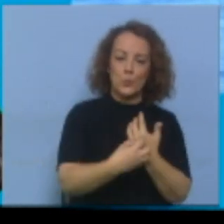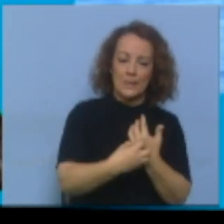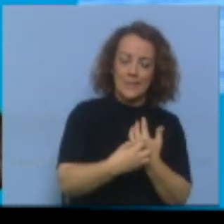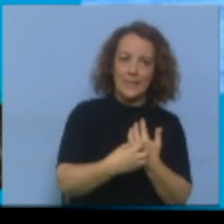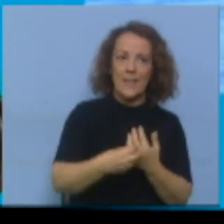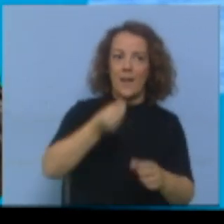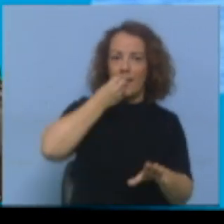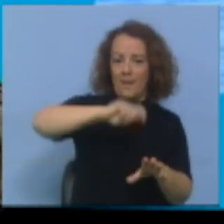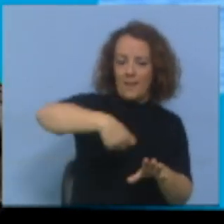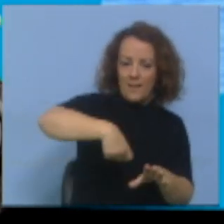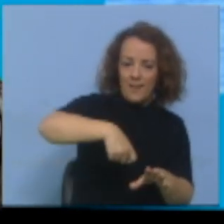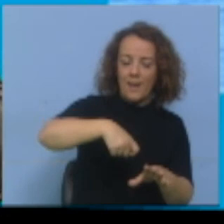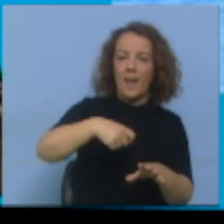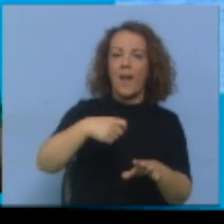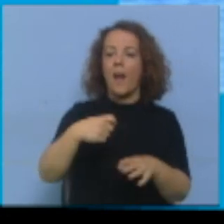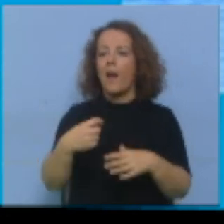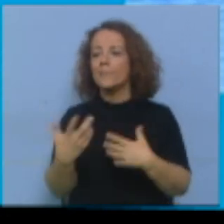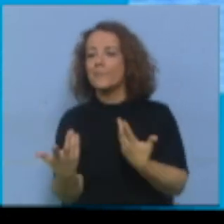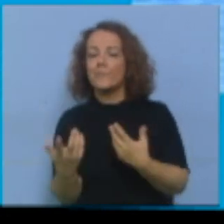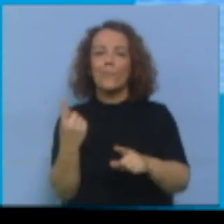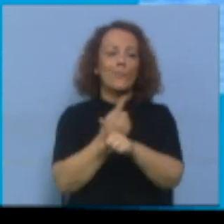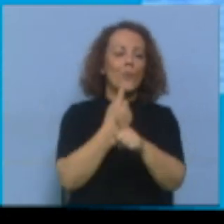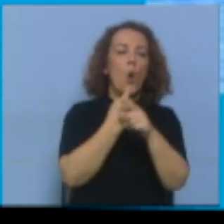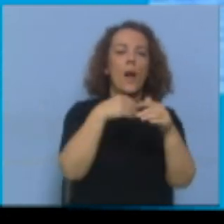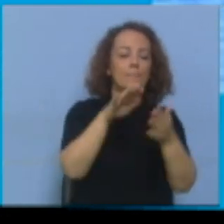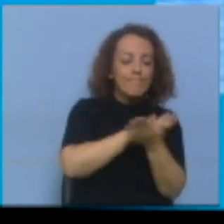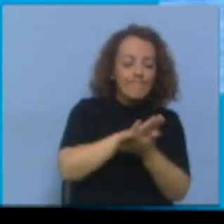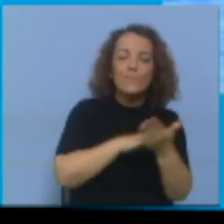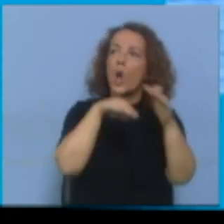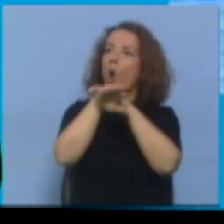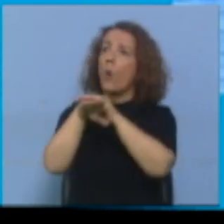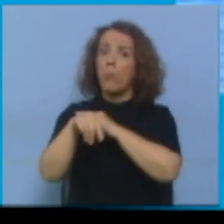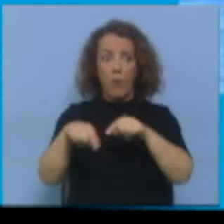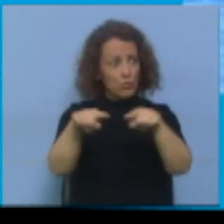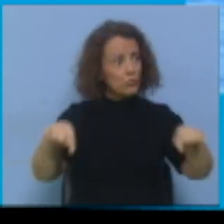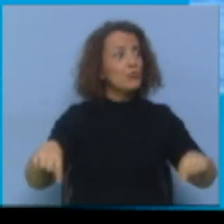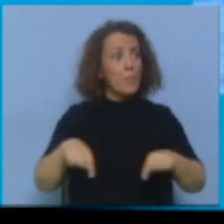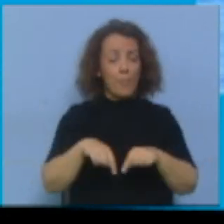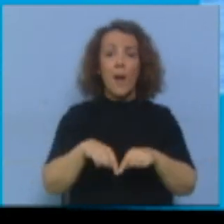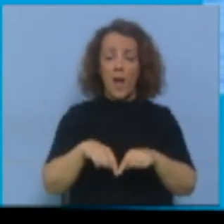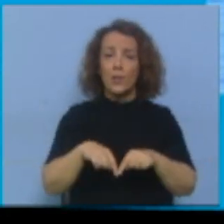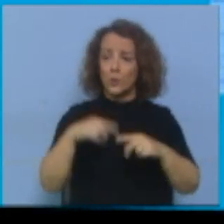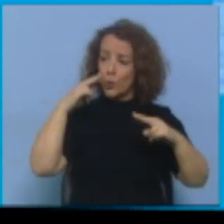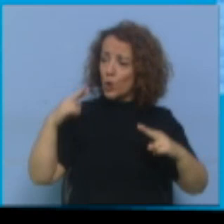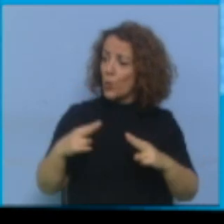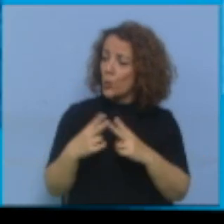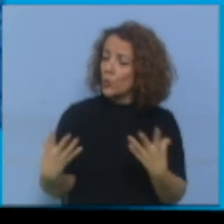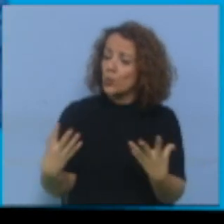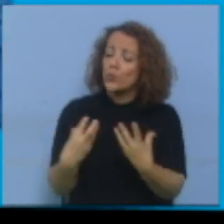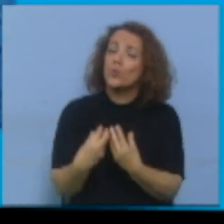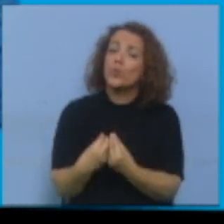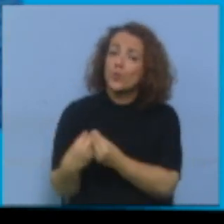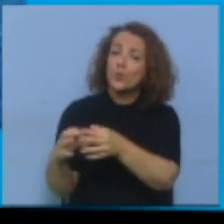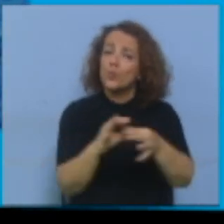cozinha. Ora, este também é um espaço de encontro e de solidariedade, isto é, que estamos juntos nesta barca. E